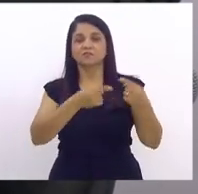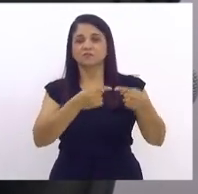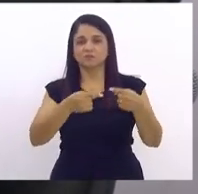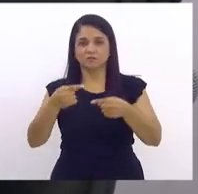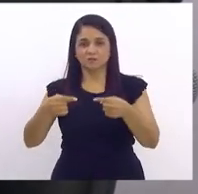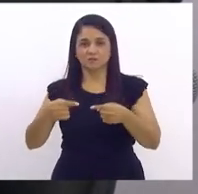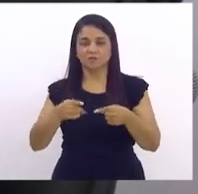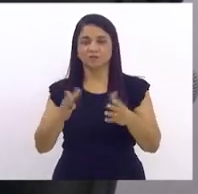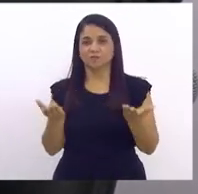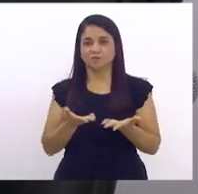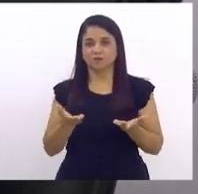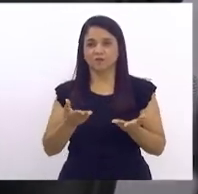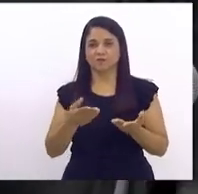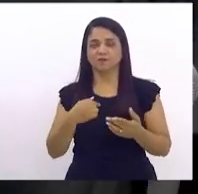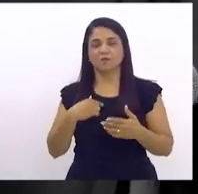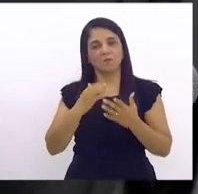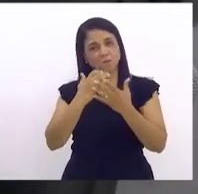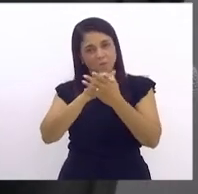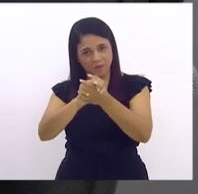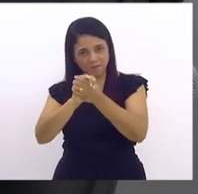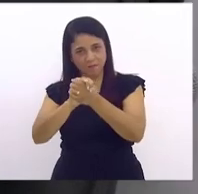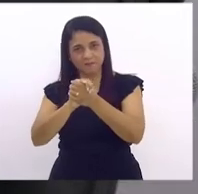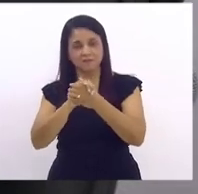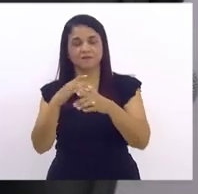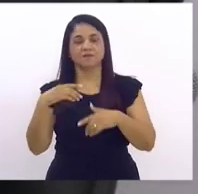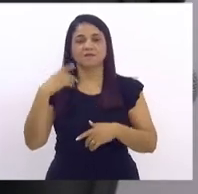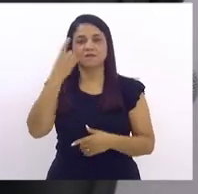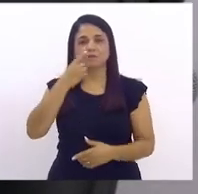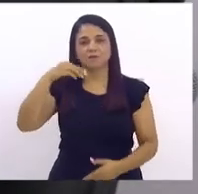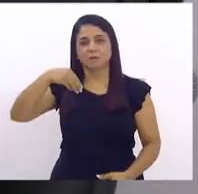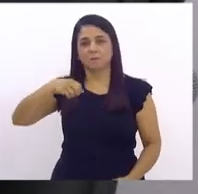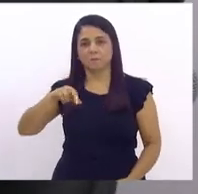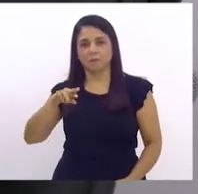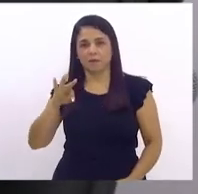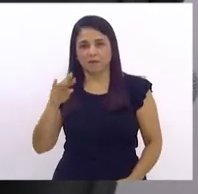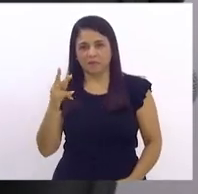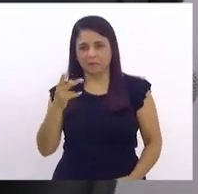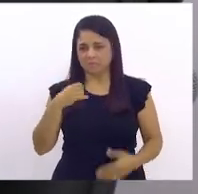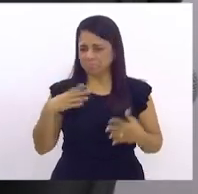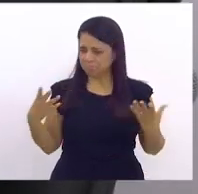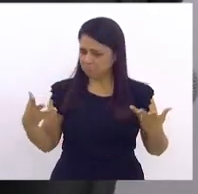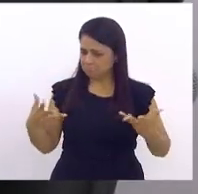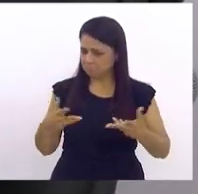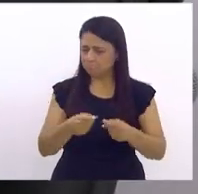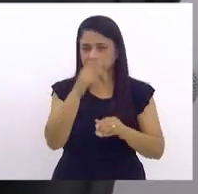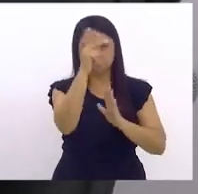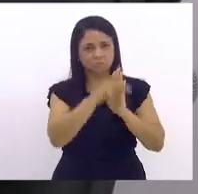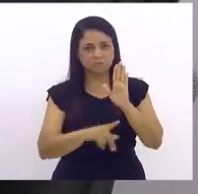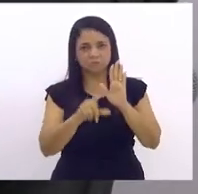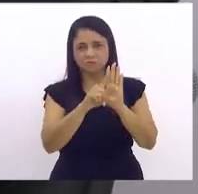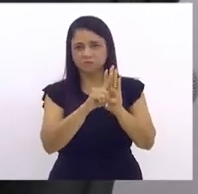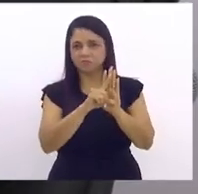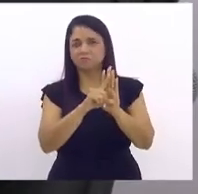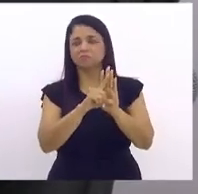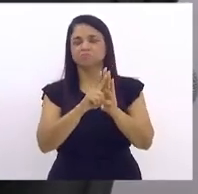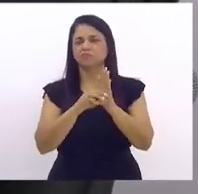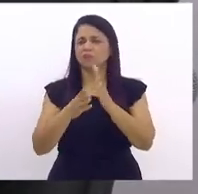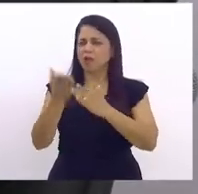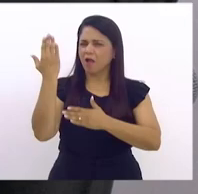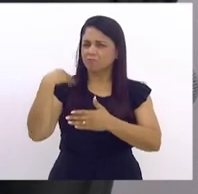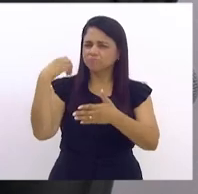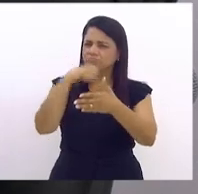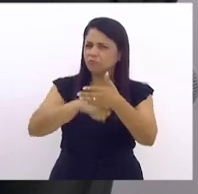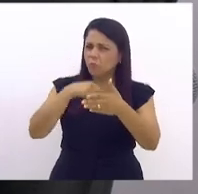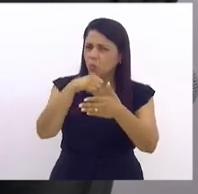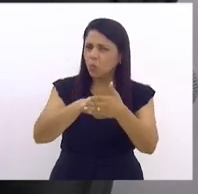Eu não quero discutir, não, mas quero parabenizar a deputada Marta Rocha. Brilhante projeto, um pleito antigo,